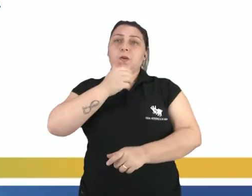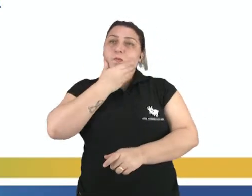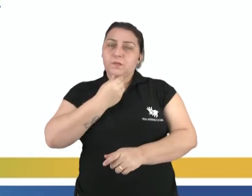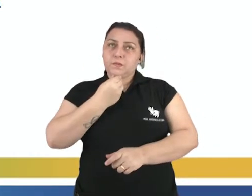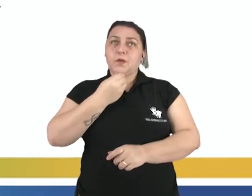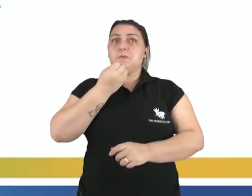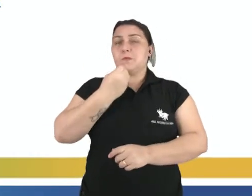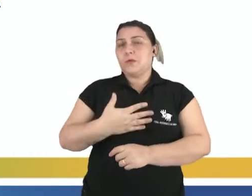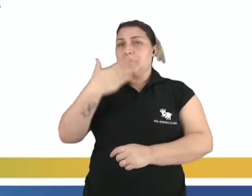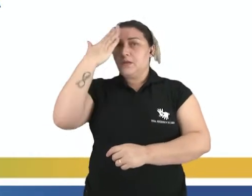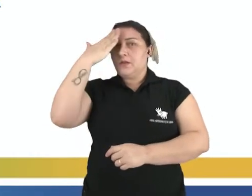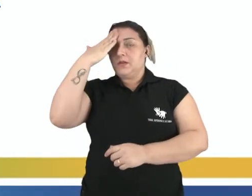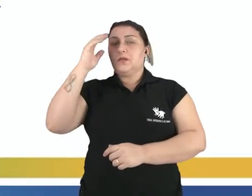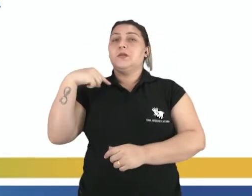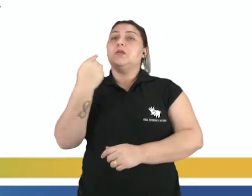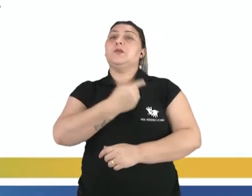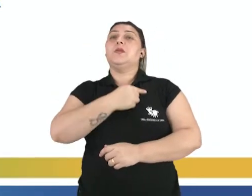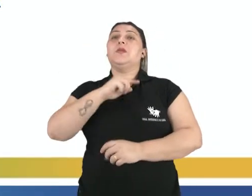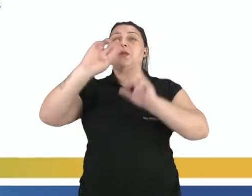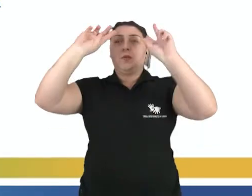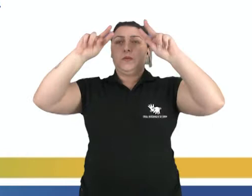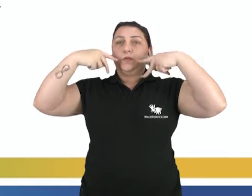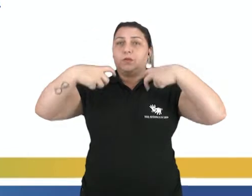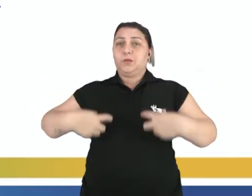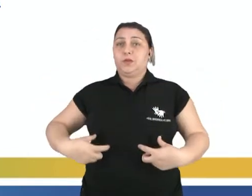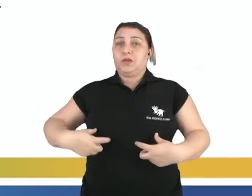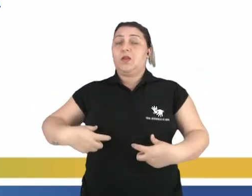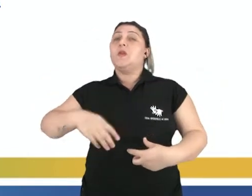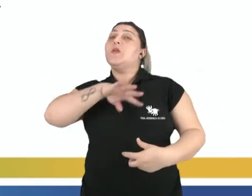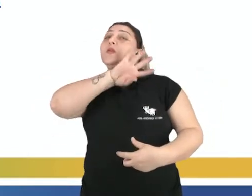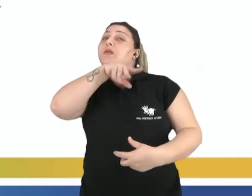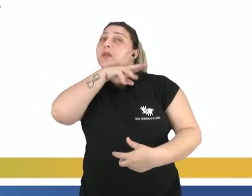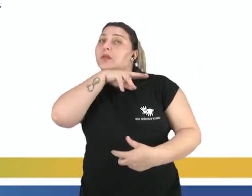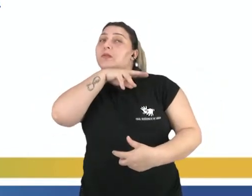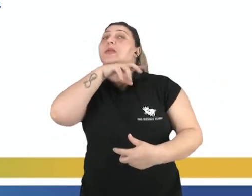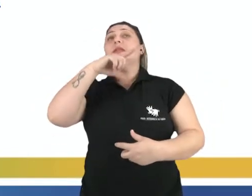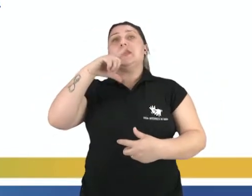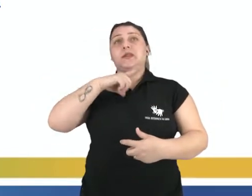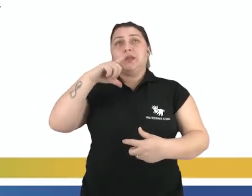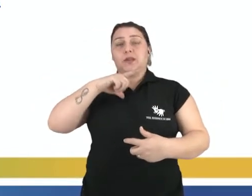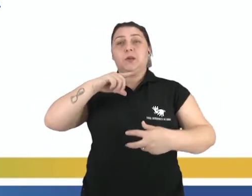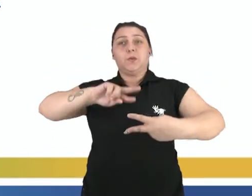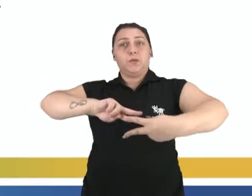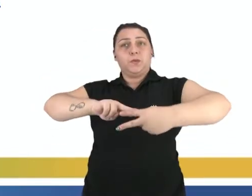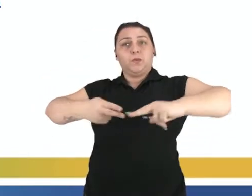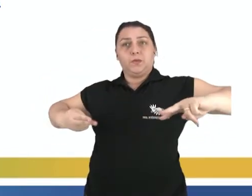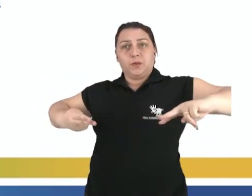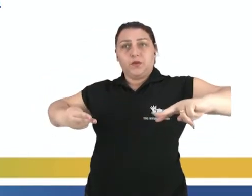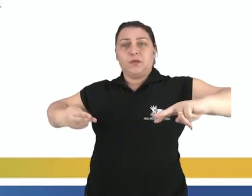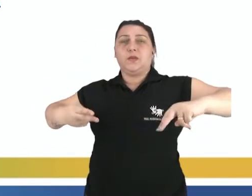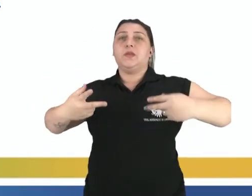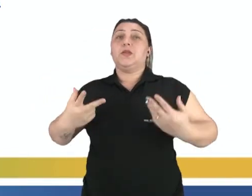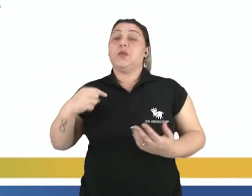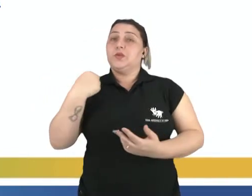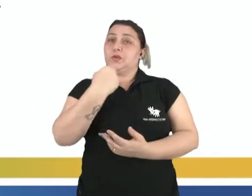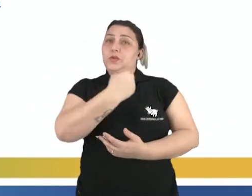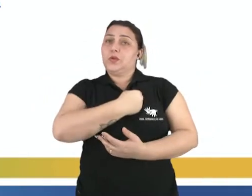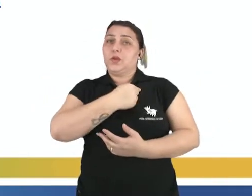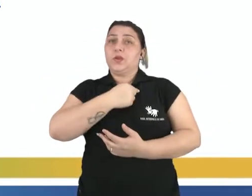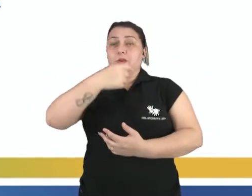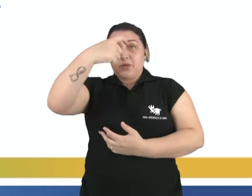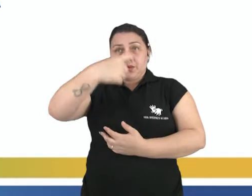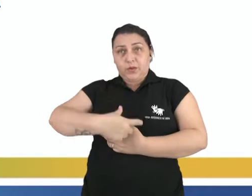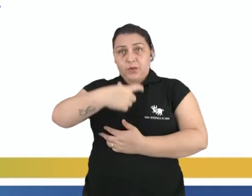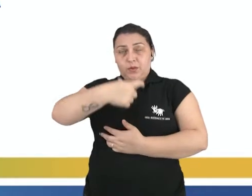Bom, nós sabemos que nós humanos, que os animais em si, eles são compostos por material genético. No caso de nós